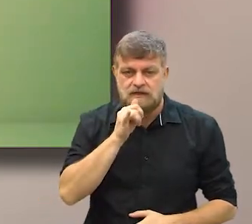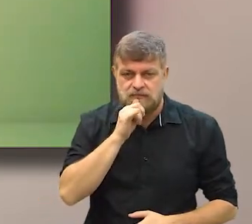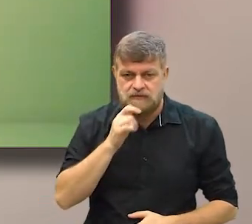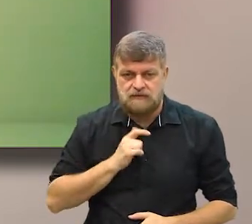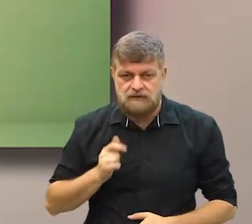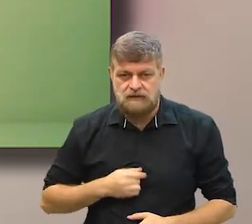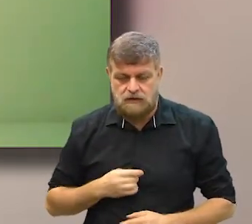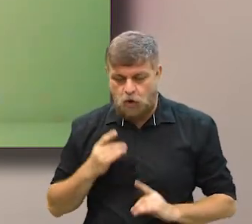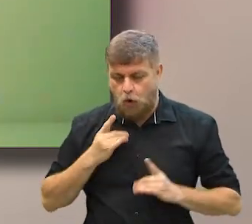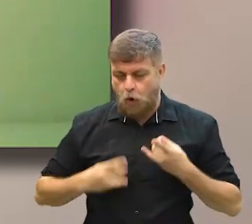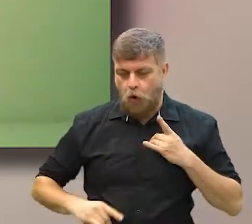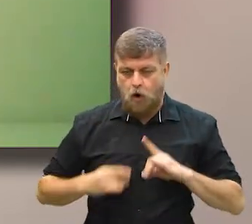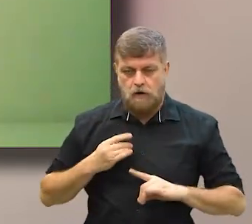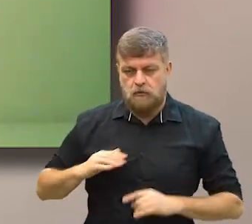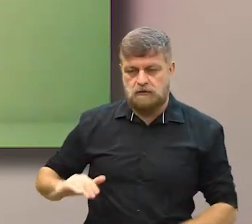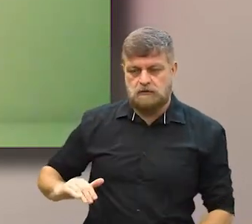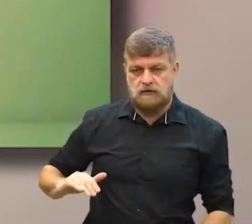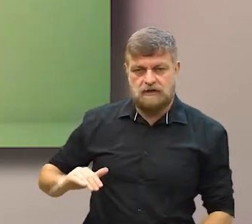exemplo, hormônio do crescimento,